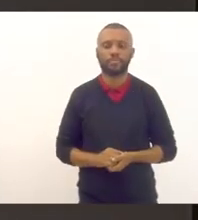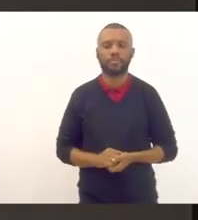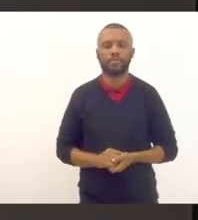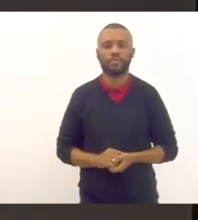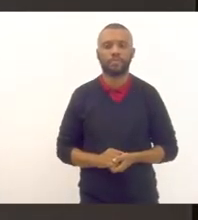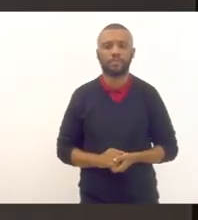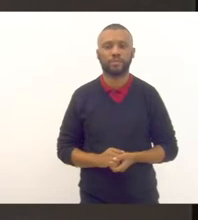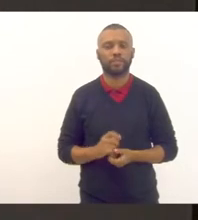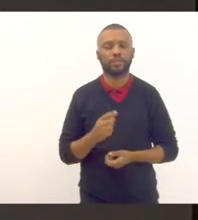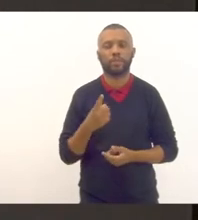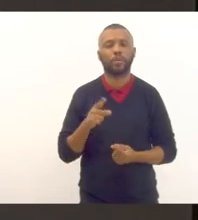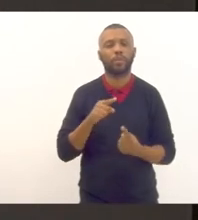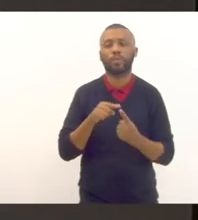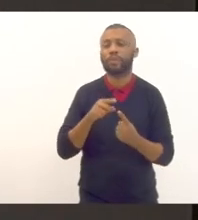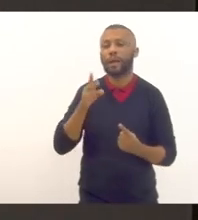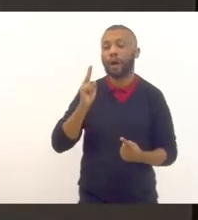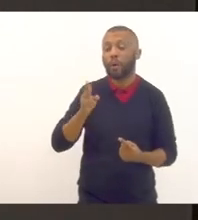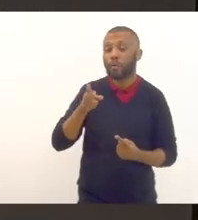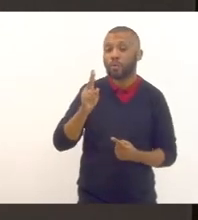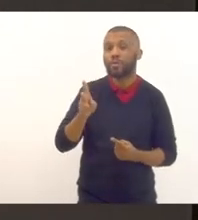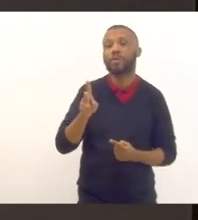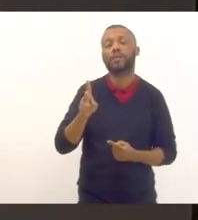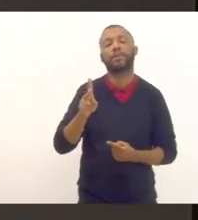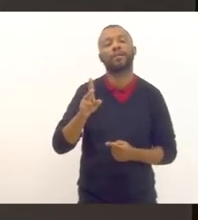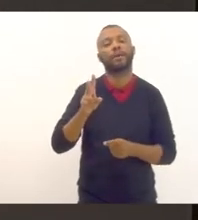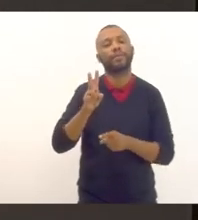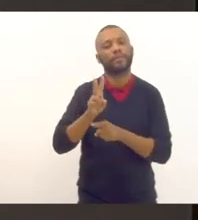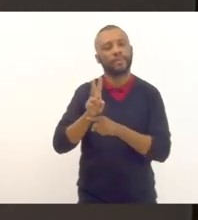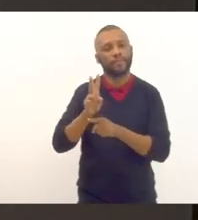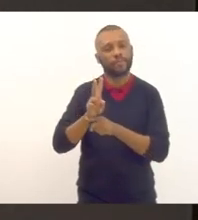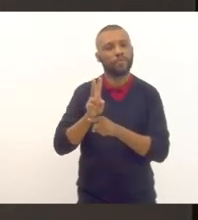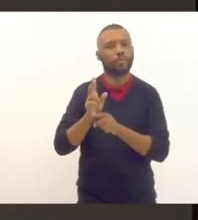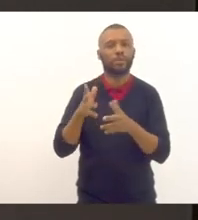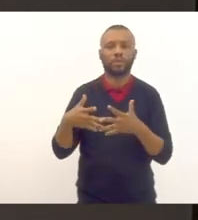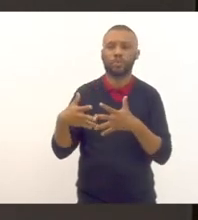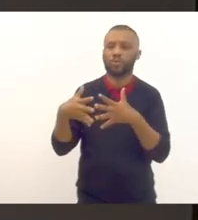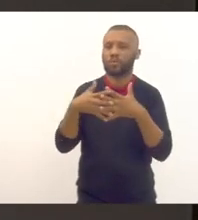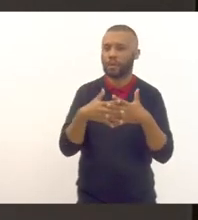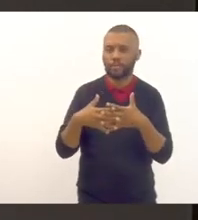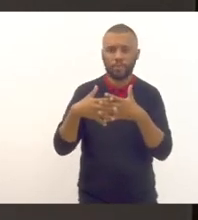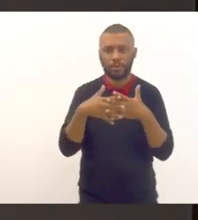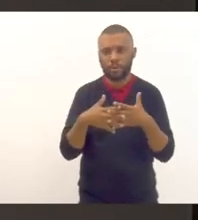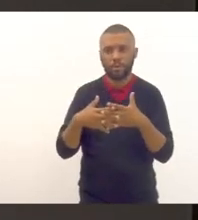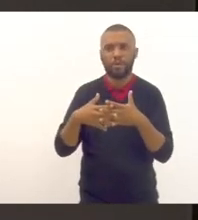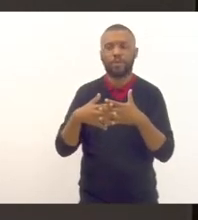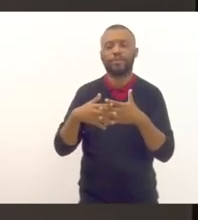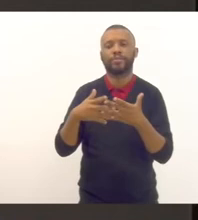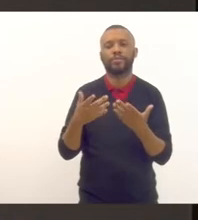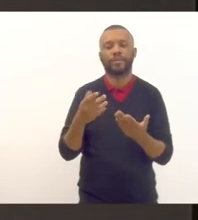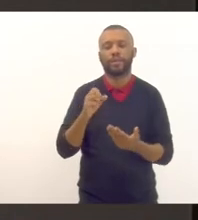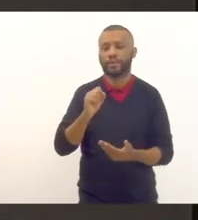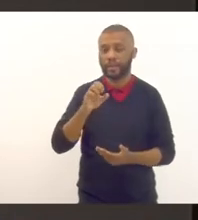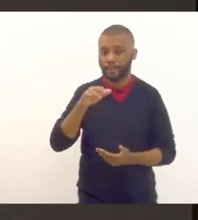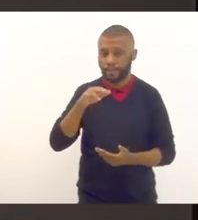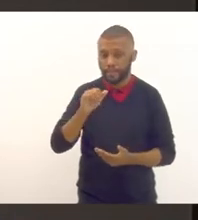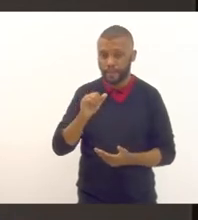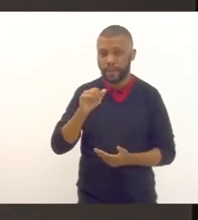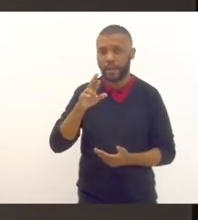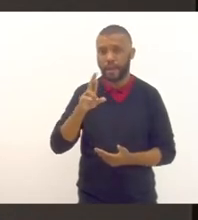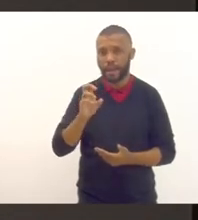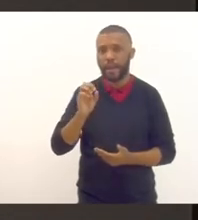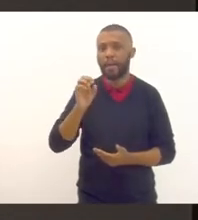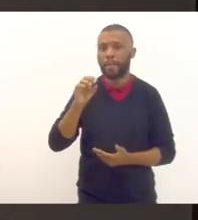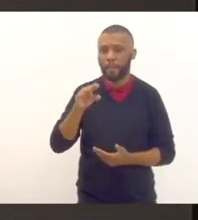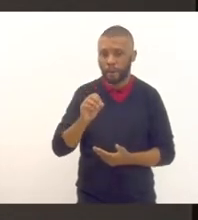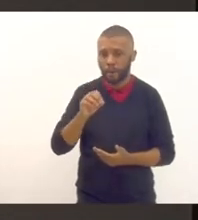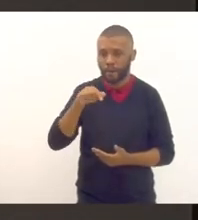com a continuação da vistoria dos caminhões e semi-reboque, o Rio de Janeiro perde para todos